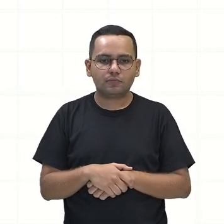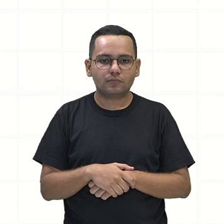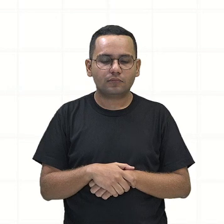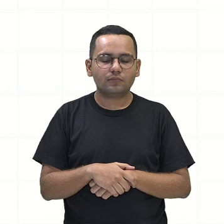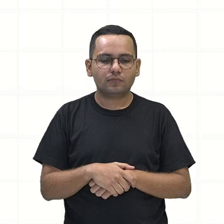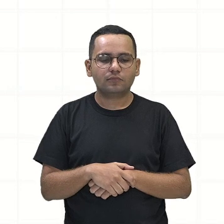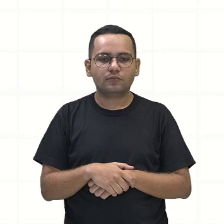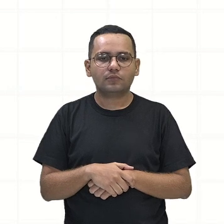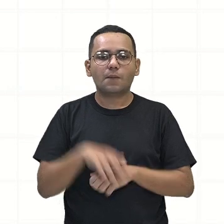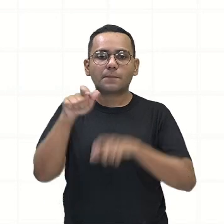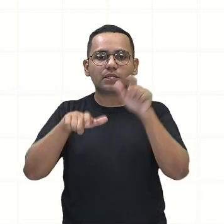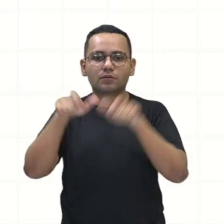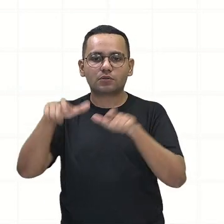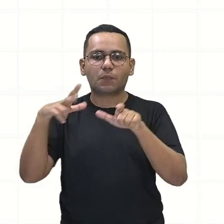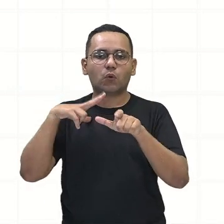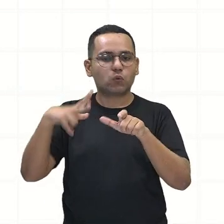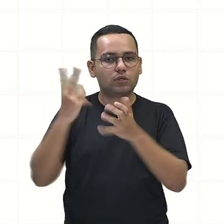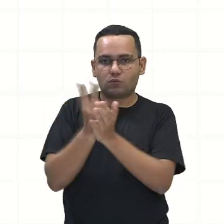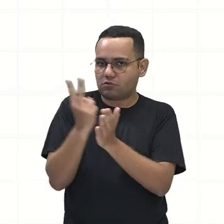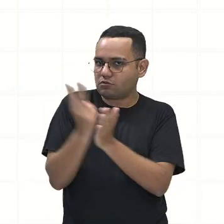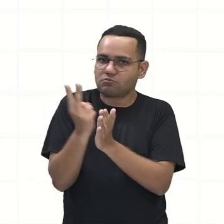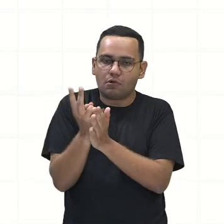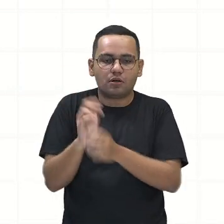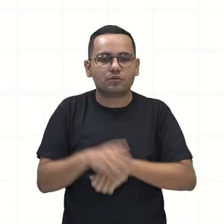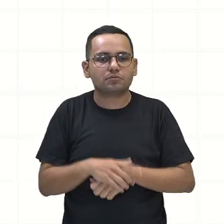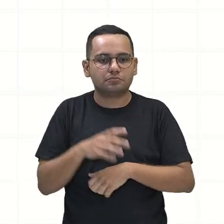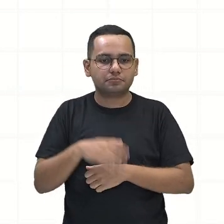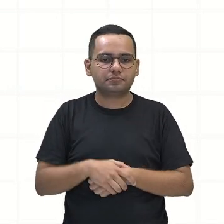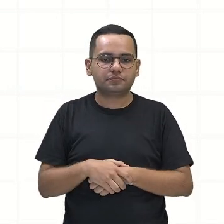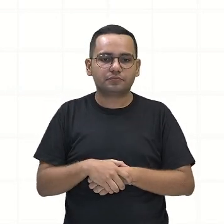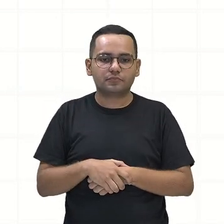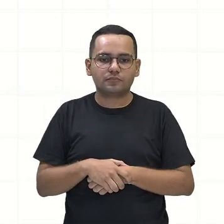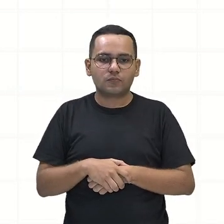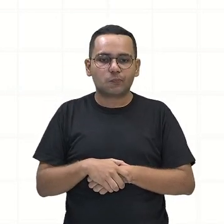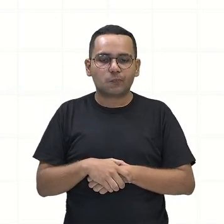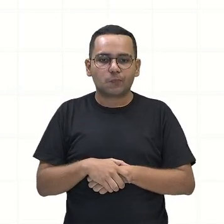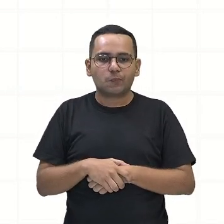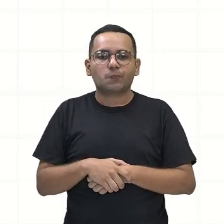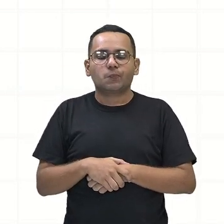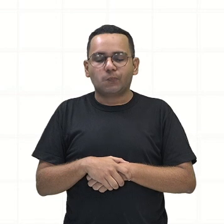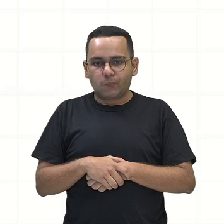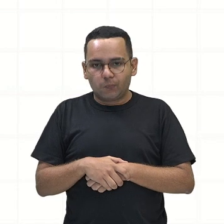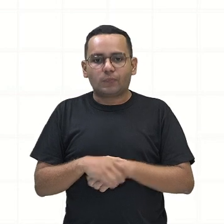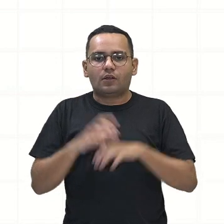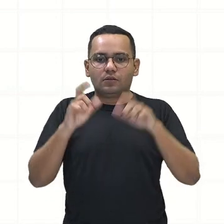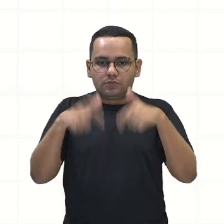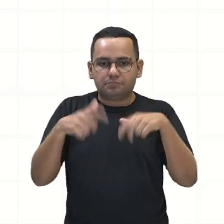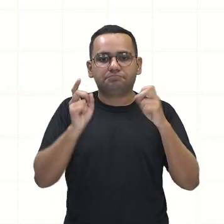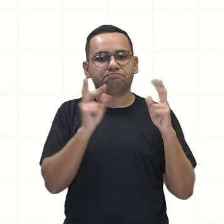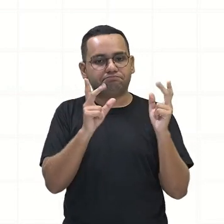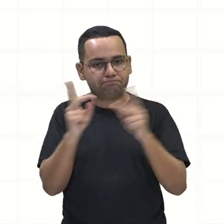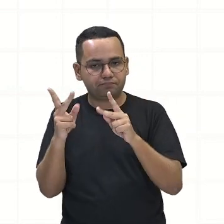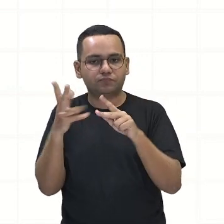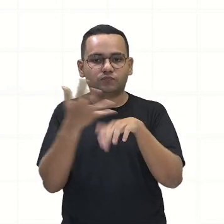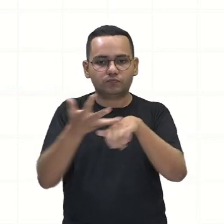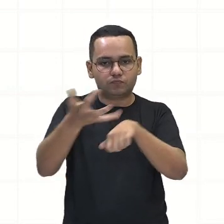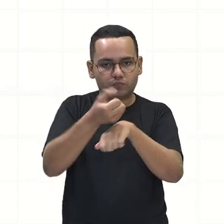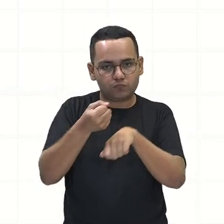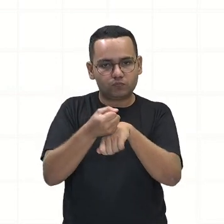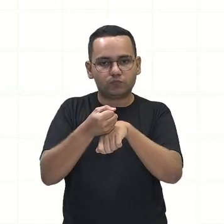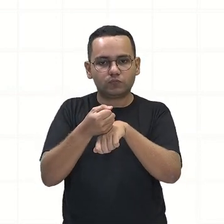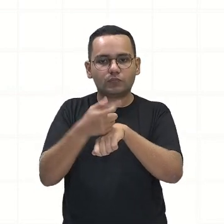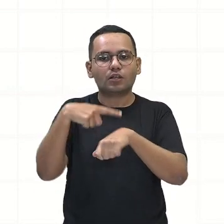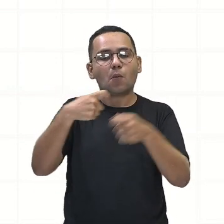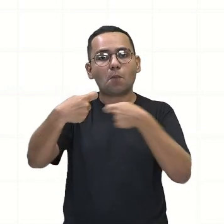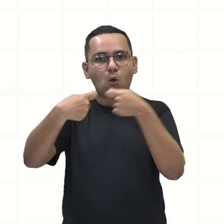permanecer, o comércio das colônias ficava sob o monopólio português e também a língua e moeda